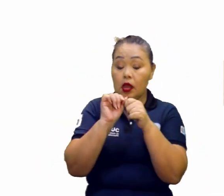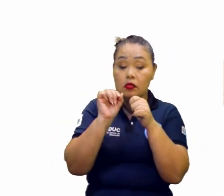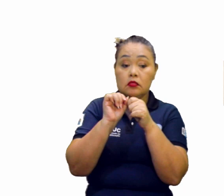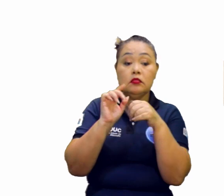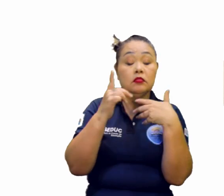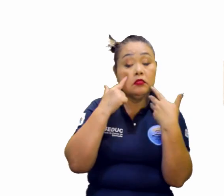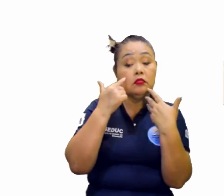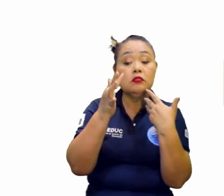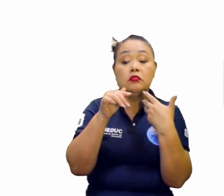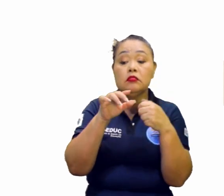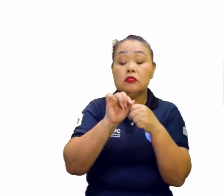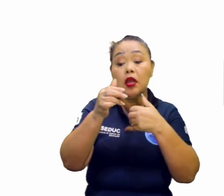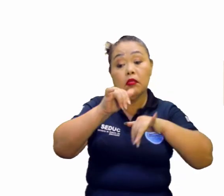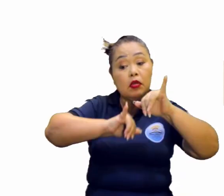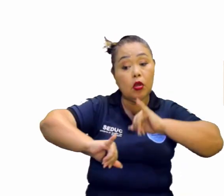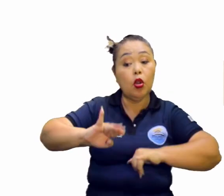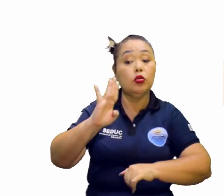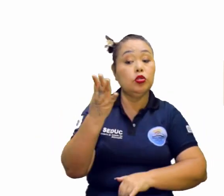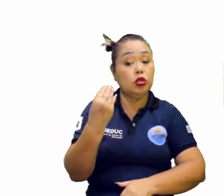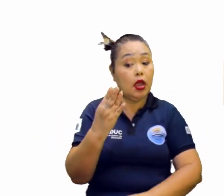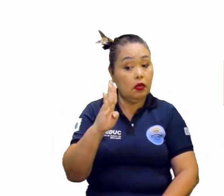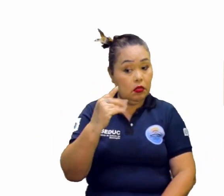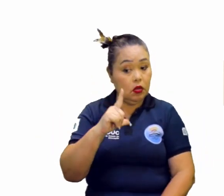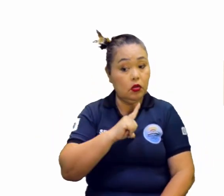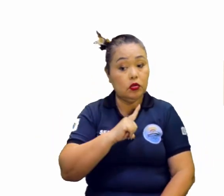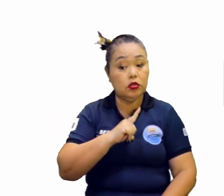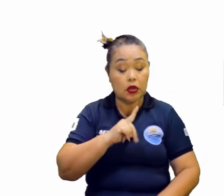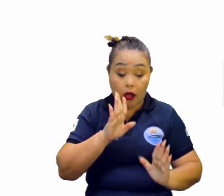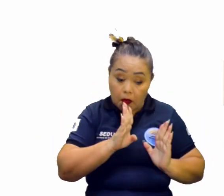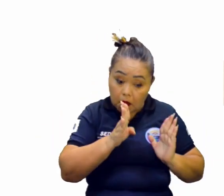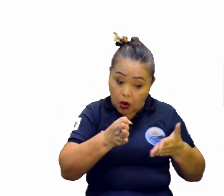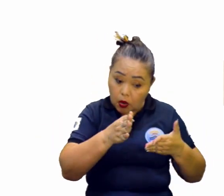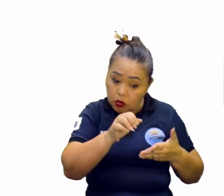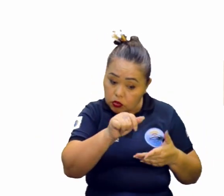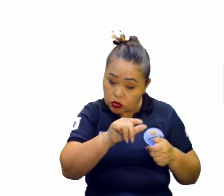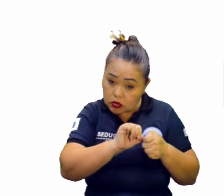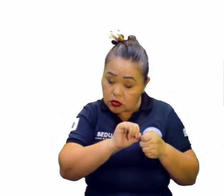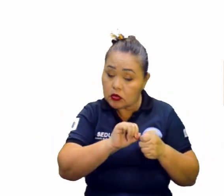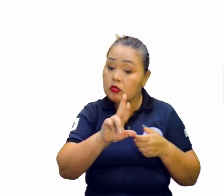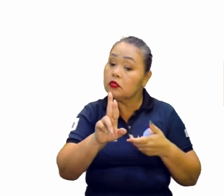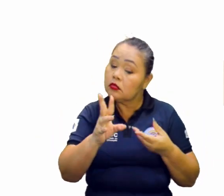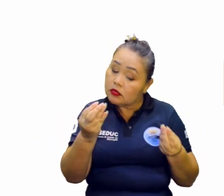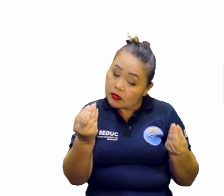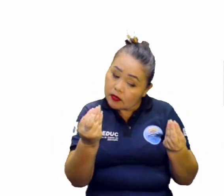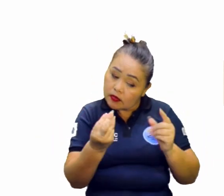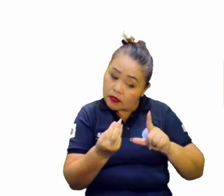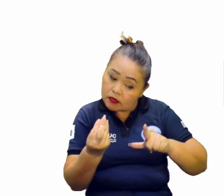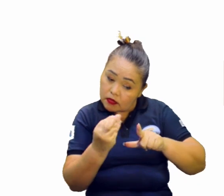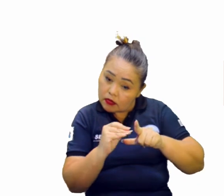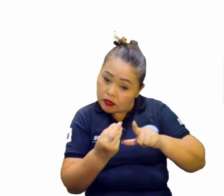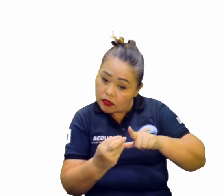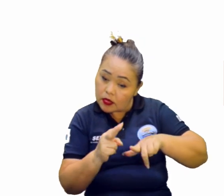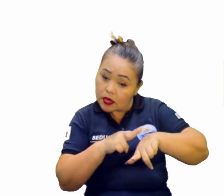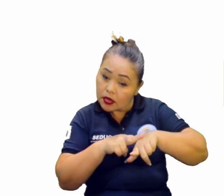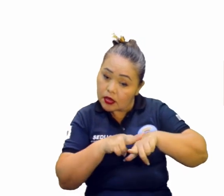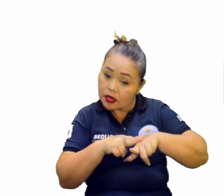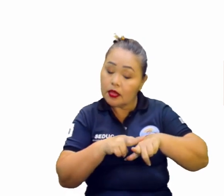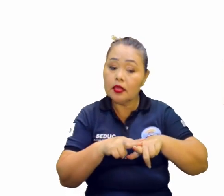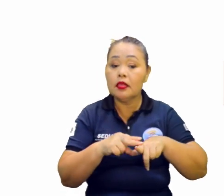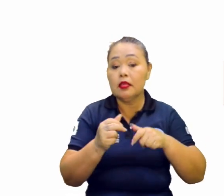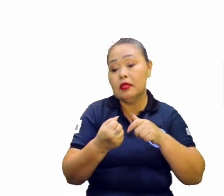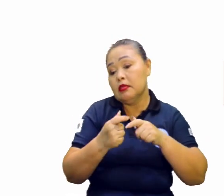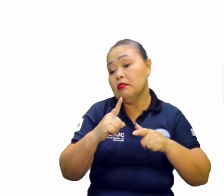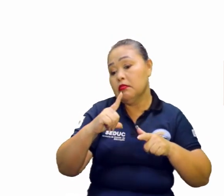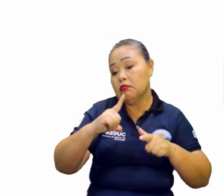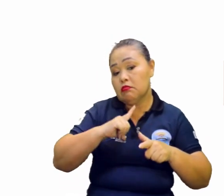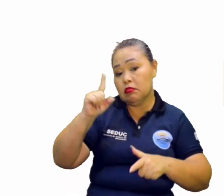químicas e biológicas deste solo, né, sendo usada aí, então, como um adubo verde, tá? Estão presentes todas elas aqui